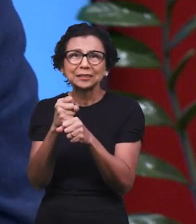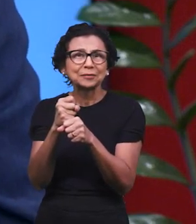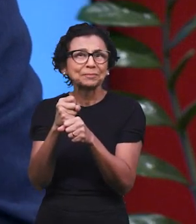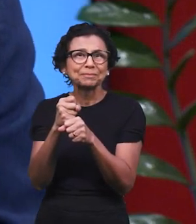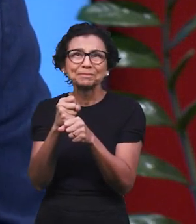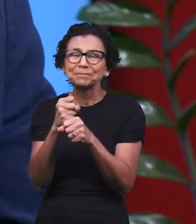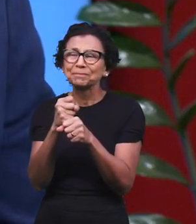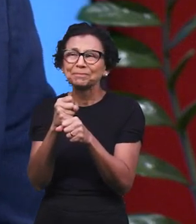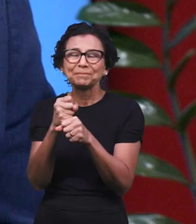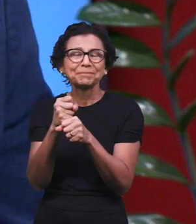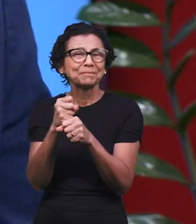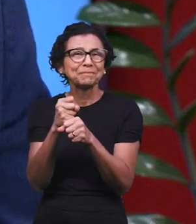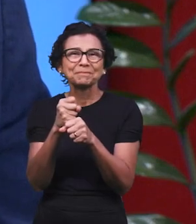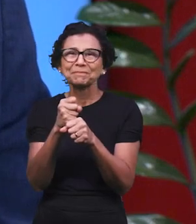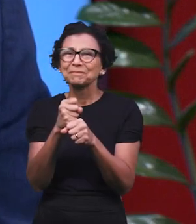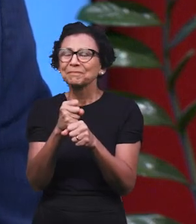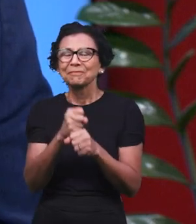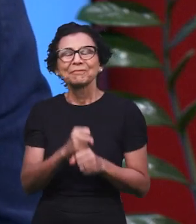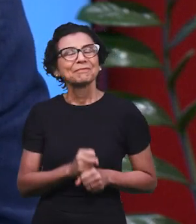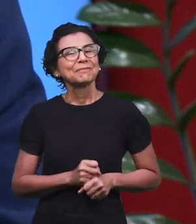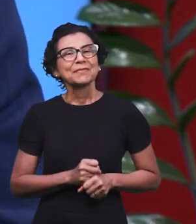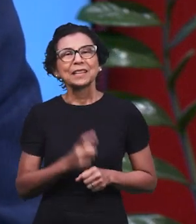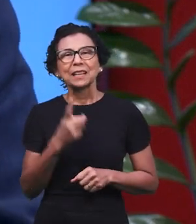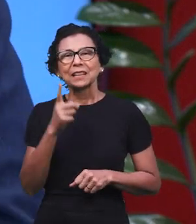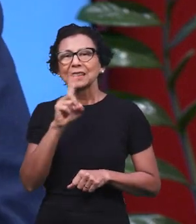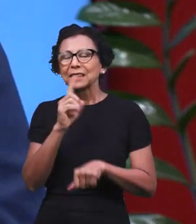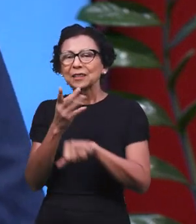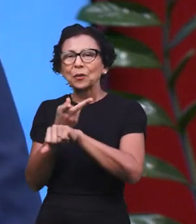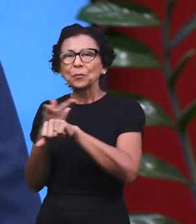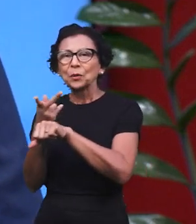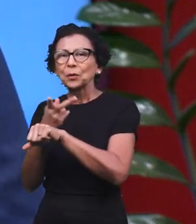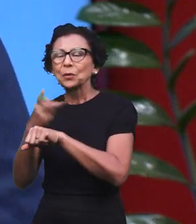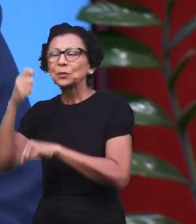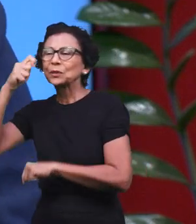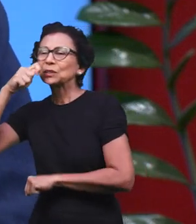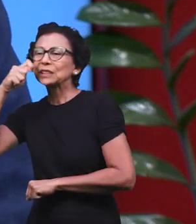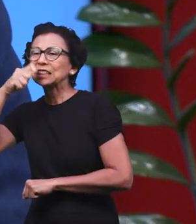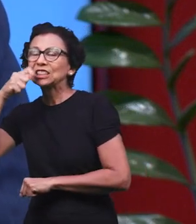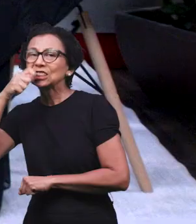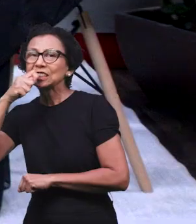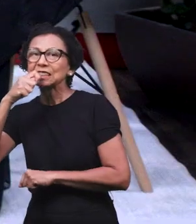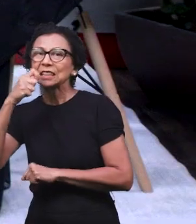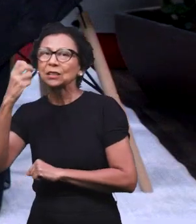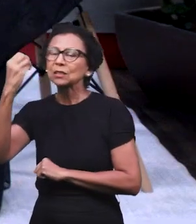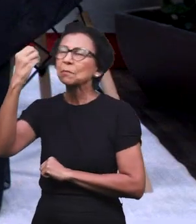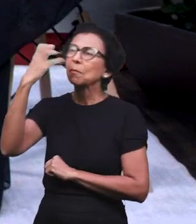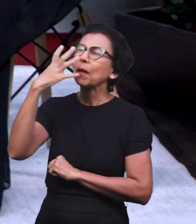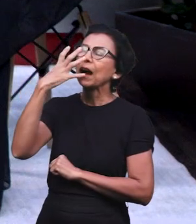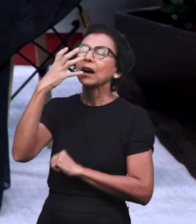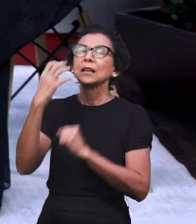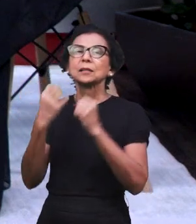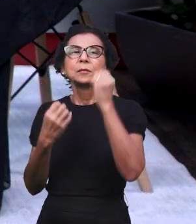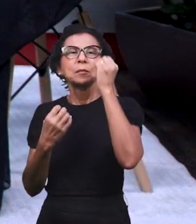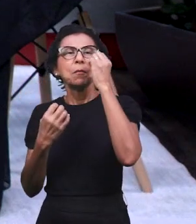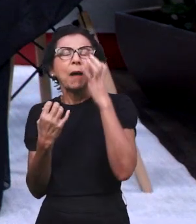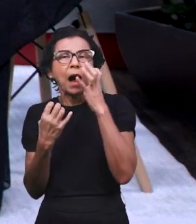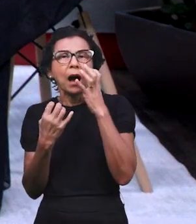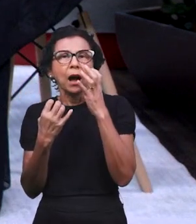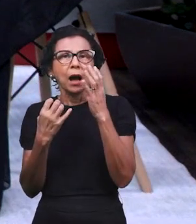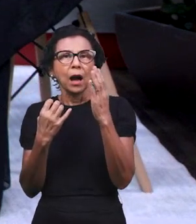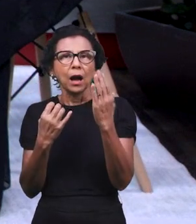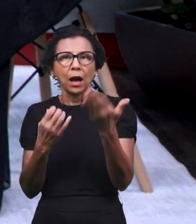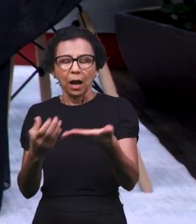Então, sempre ter essa constância para evitar justamente esse problema. E agora, como é que o paciente consegue identificar o